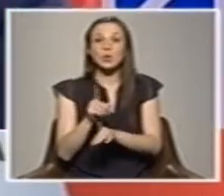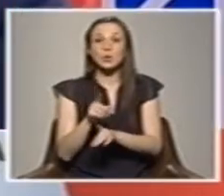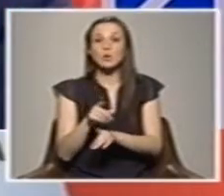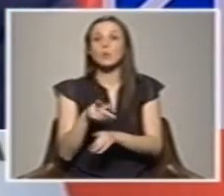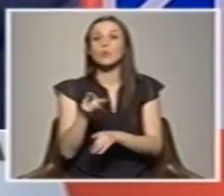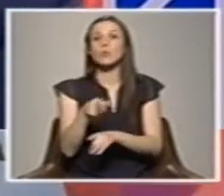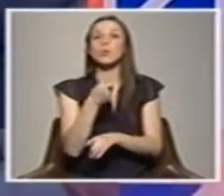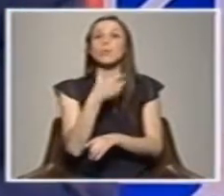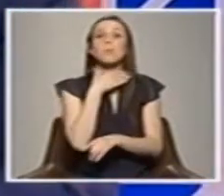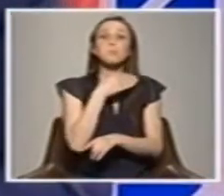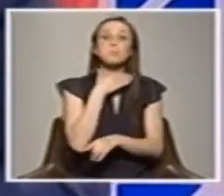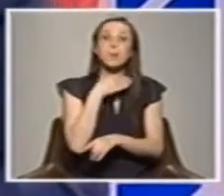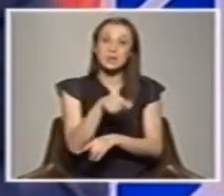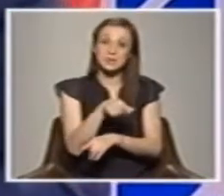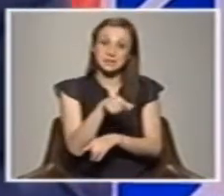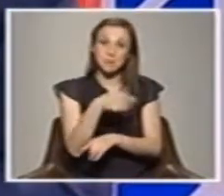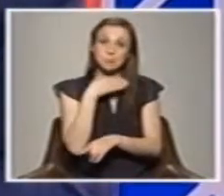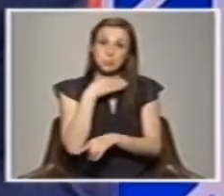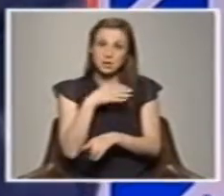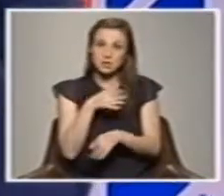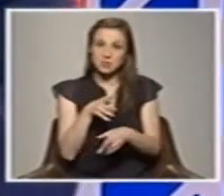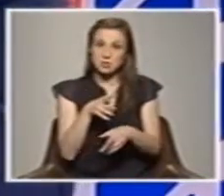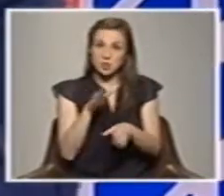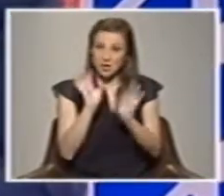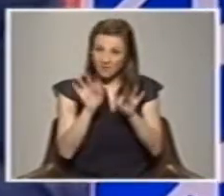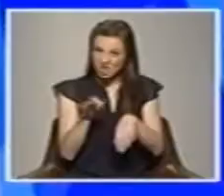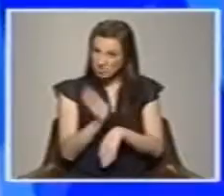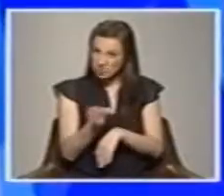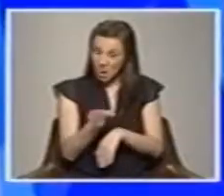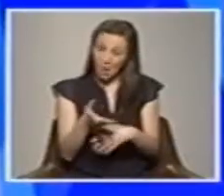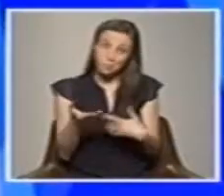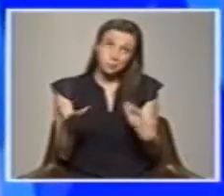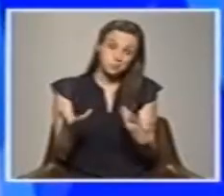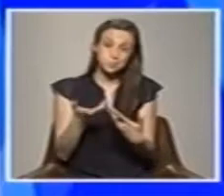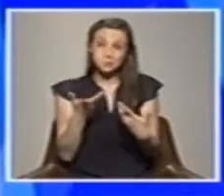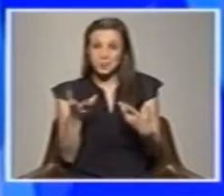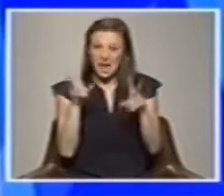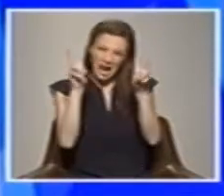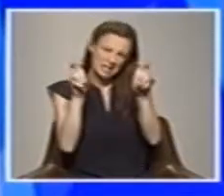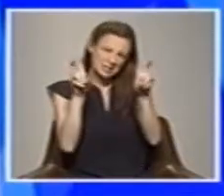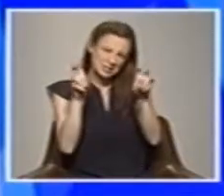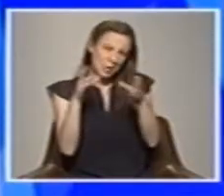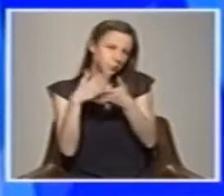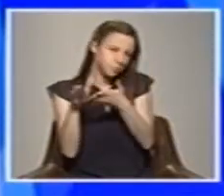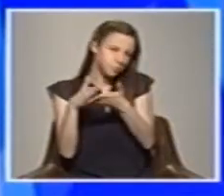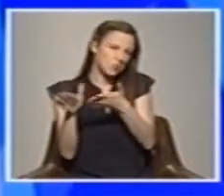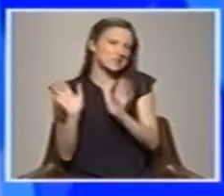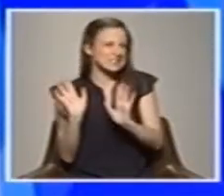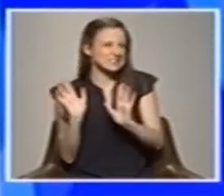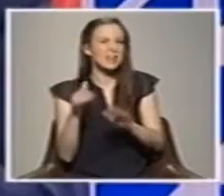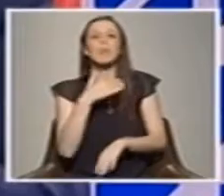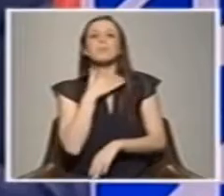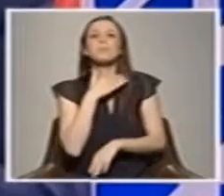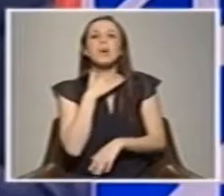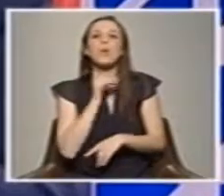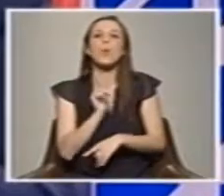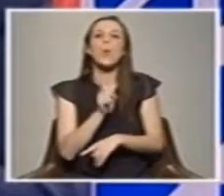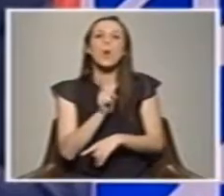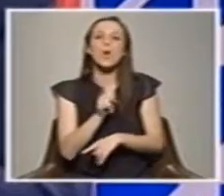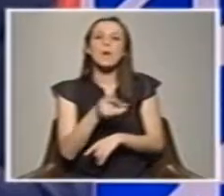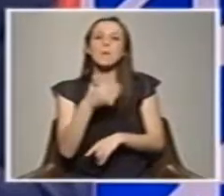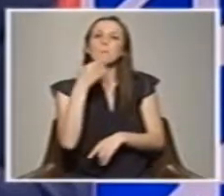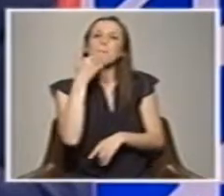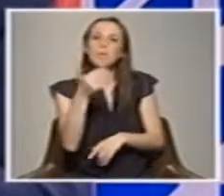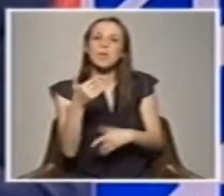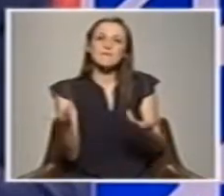crise, se é que a crise já passou, estava a dizer sobras entre aspas, sim, o que nos sobrou da crise foi este apelo de cidadania